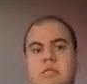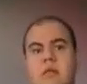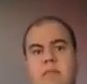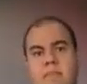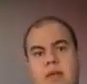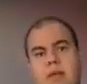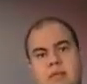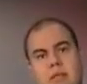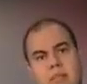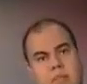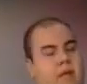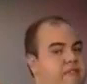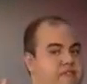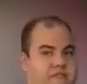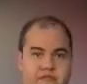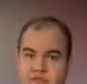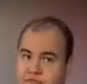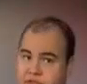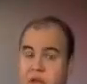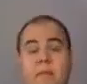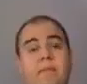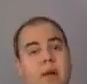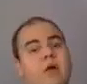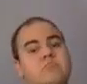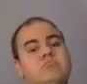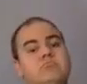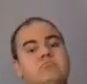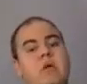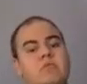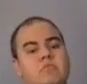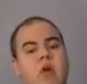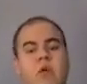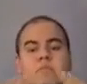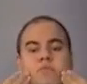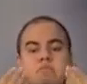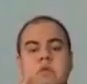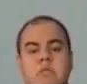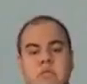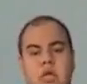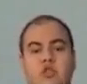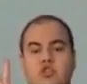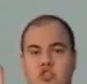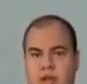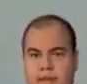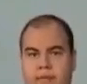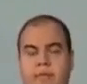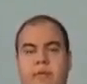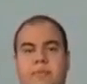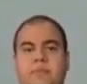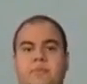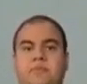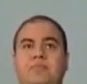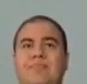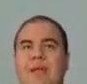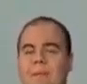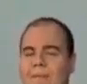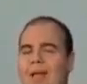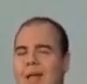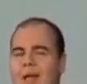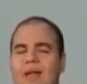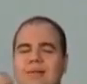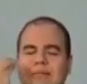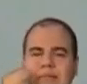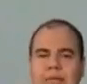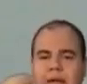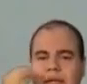PSDB, a Assembleia deve manter o caráter de centro-direita. O PL, ele tenta buscar, ele